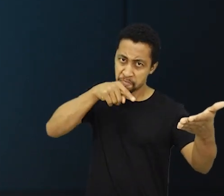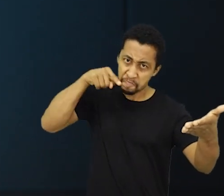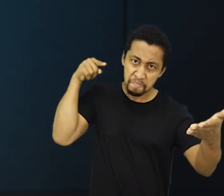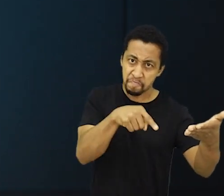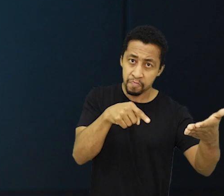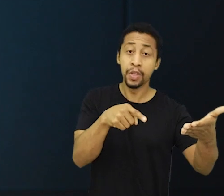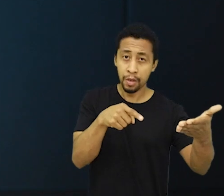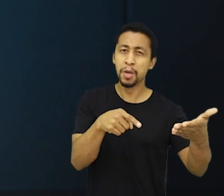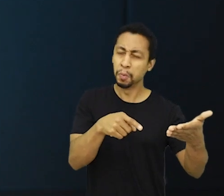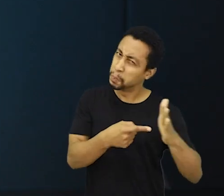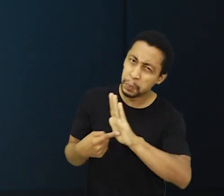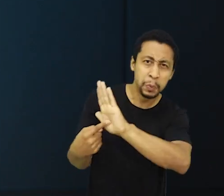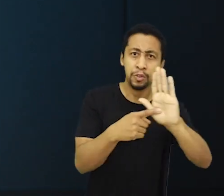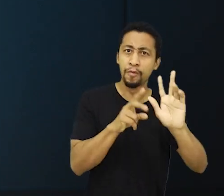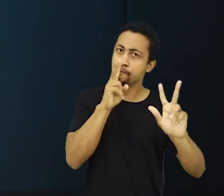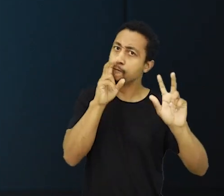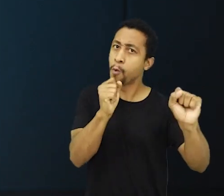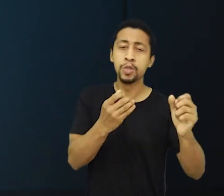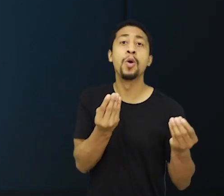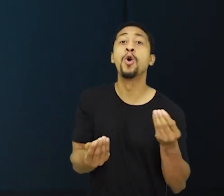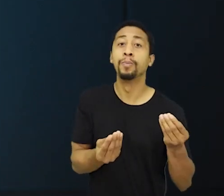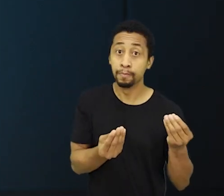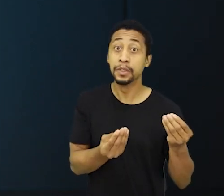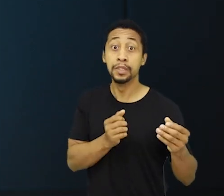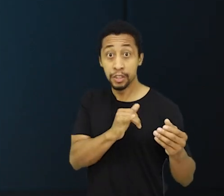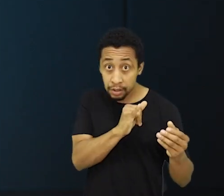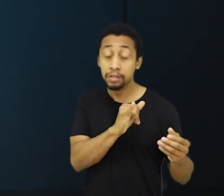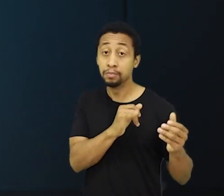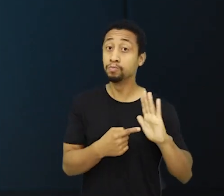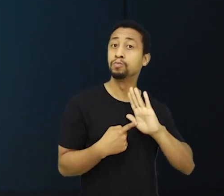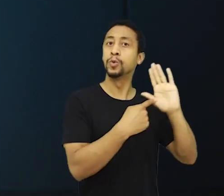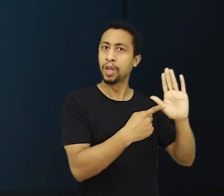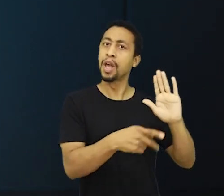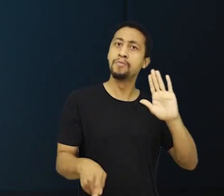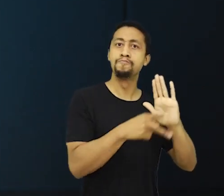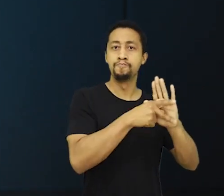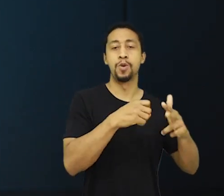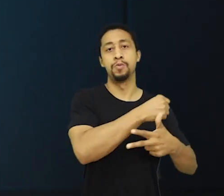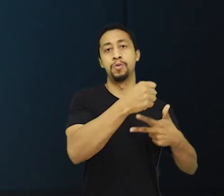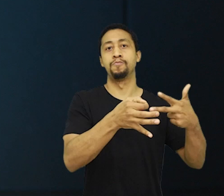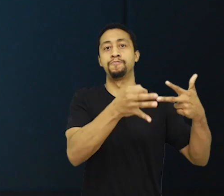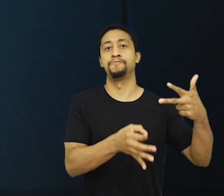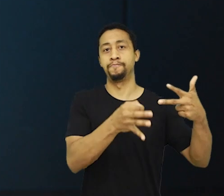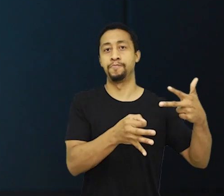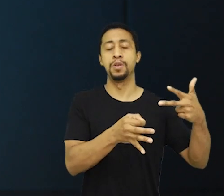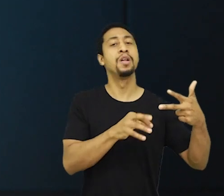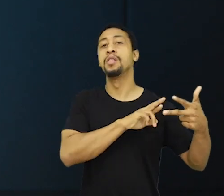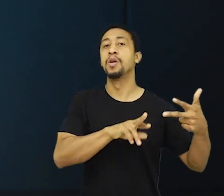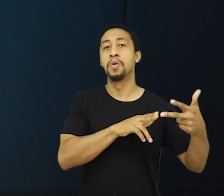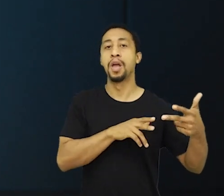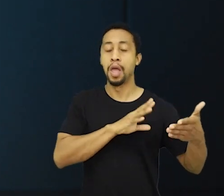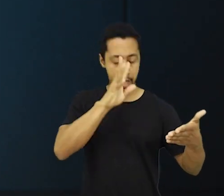Judiciário, um marco histórico de resistência do Poder Judiciário, e não uma sentença pessoal de